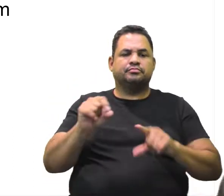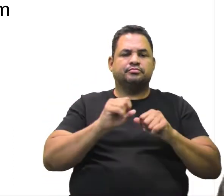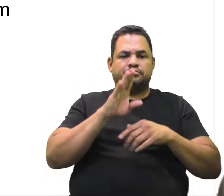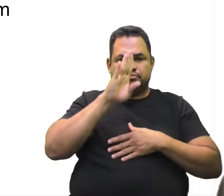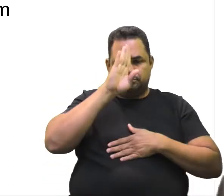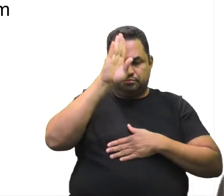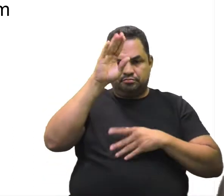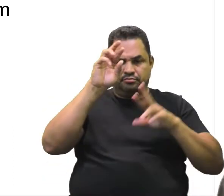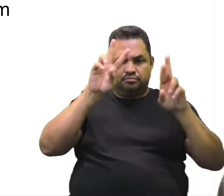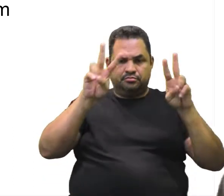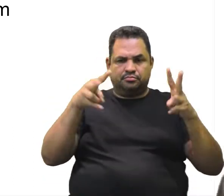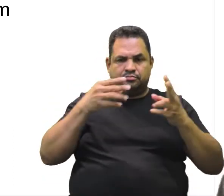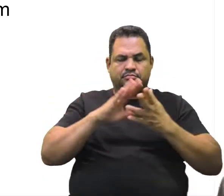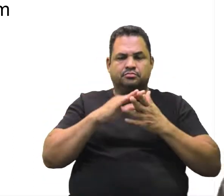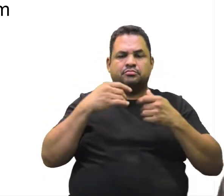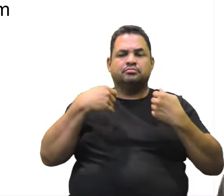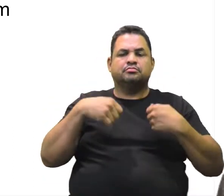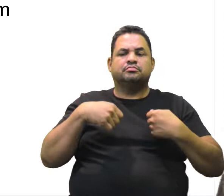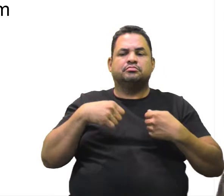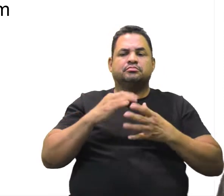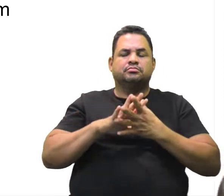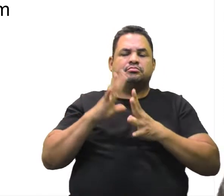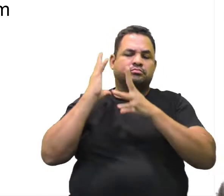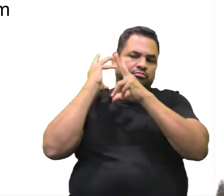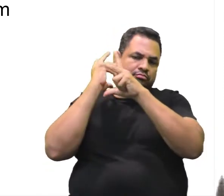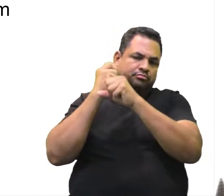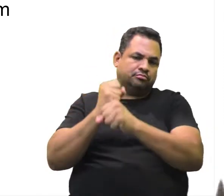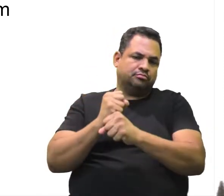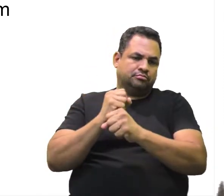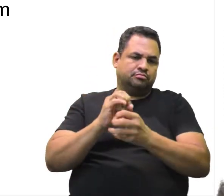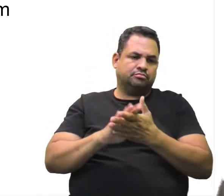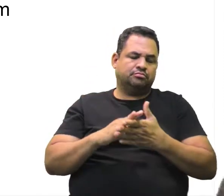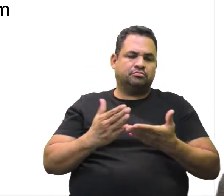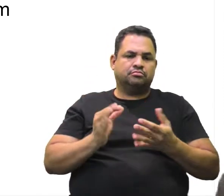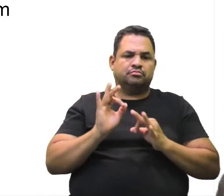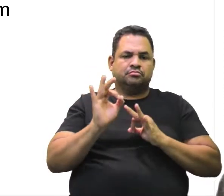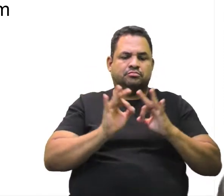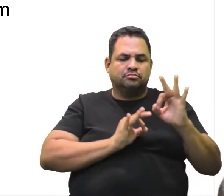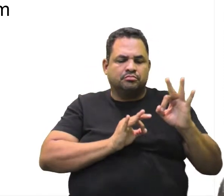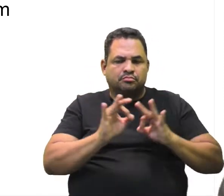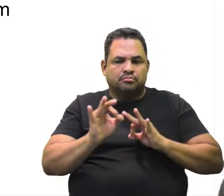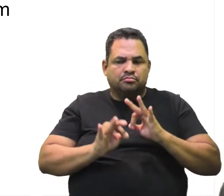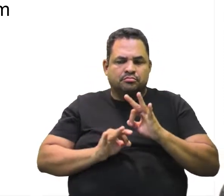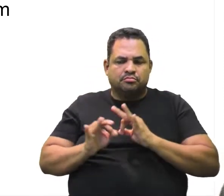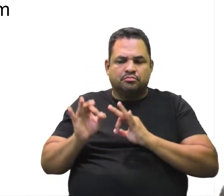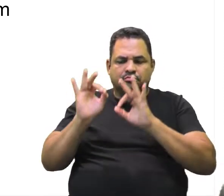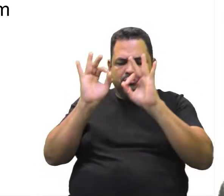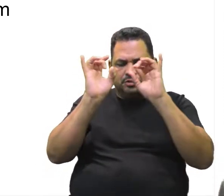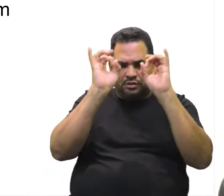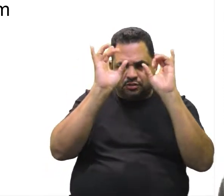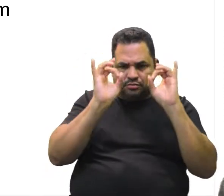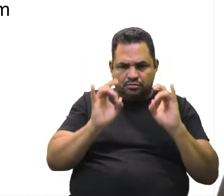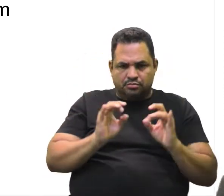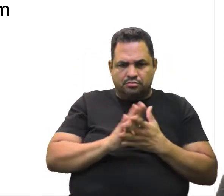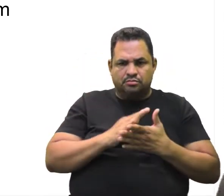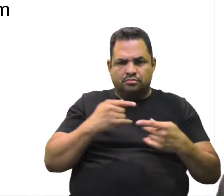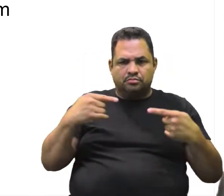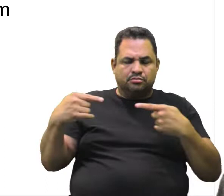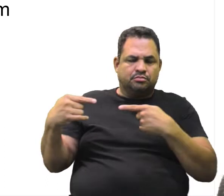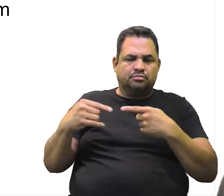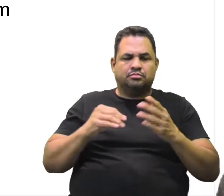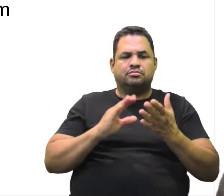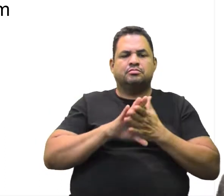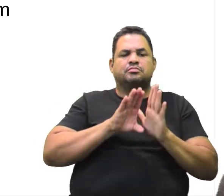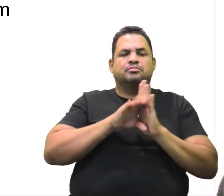Escolha os principais temas que precisa revisar e monte um esquema que relaciona com